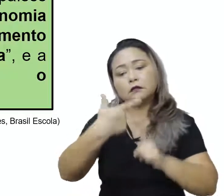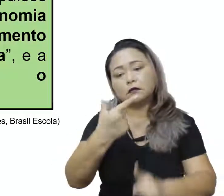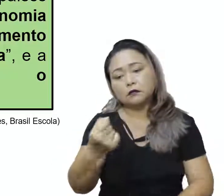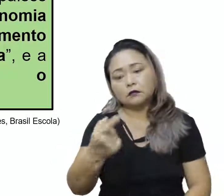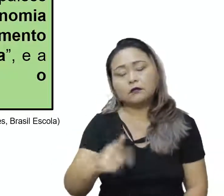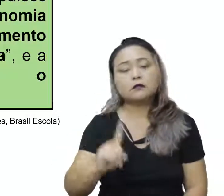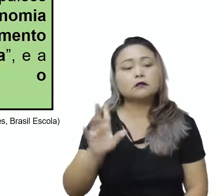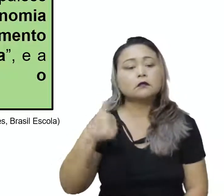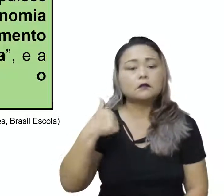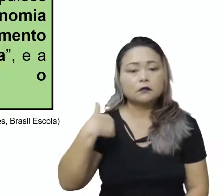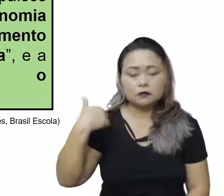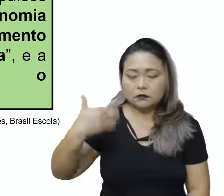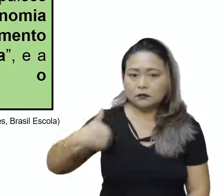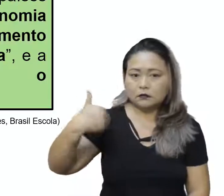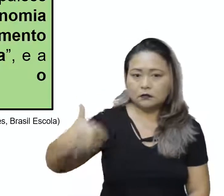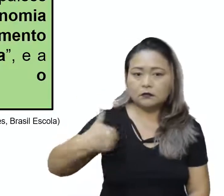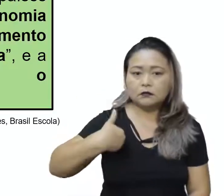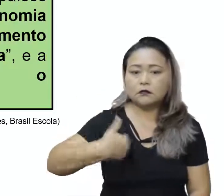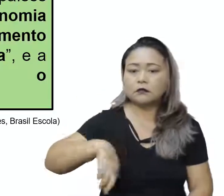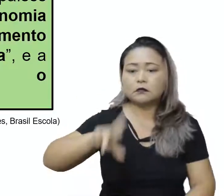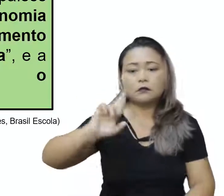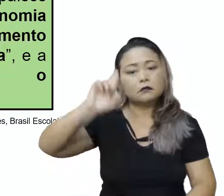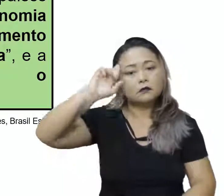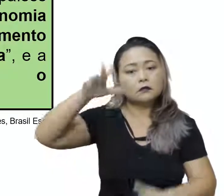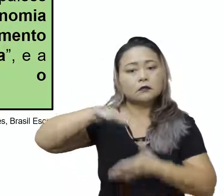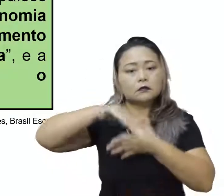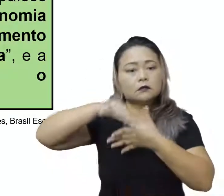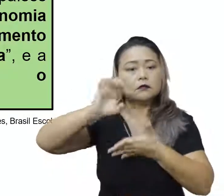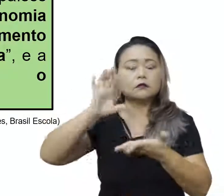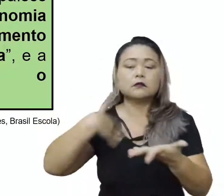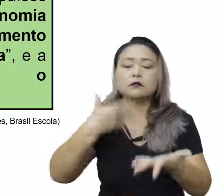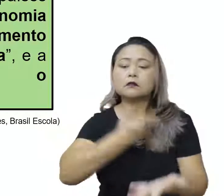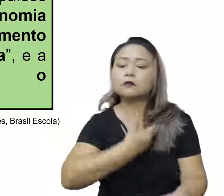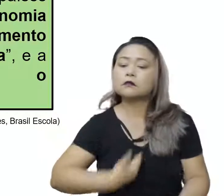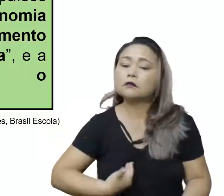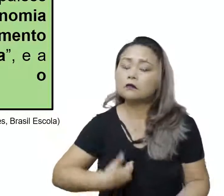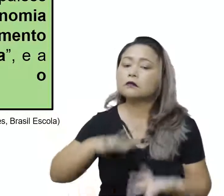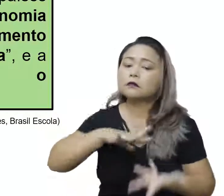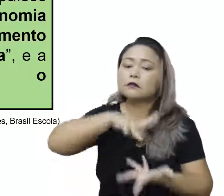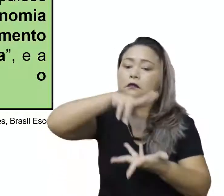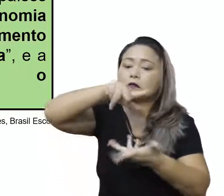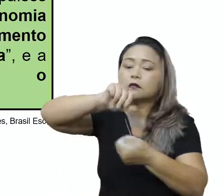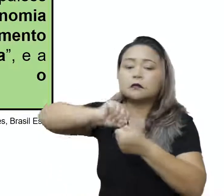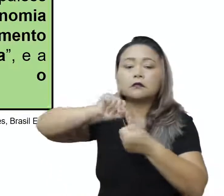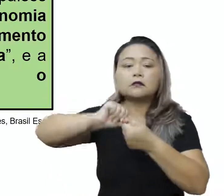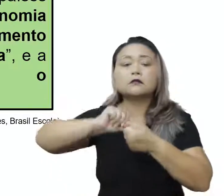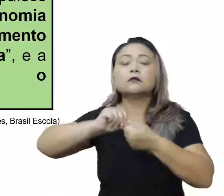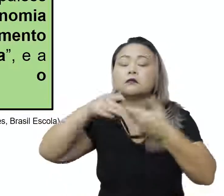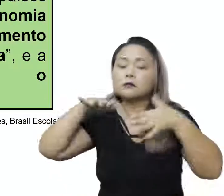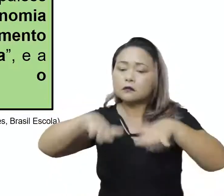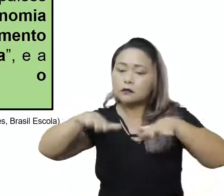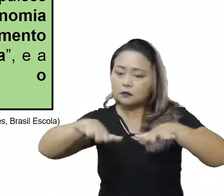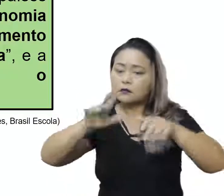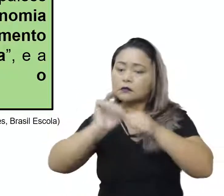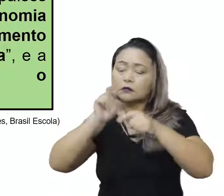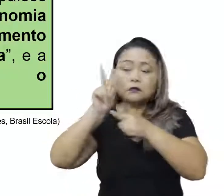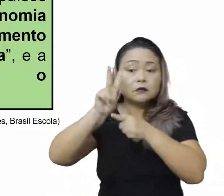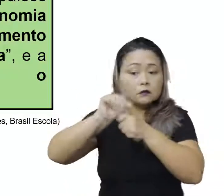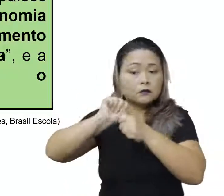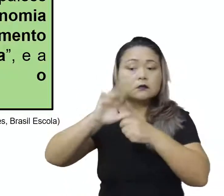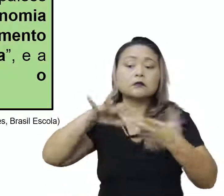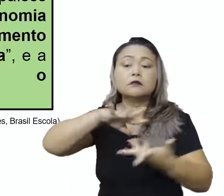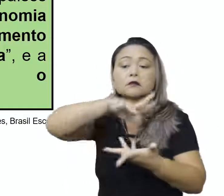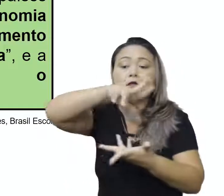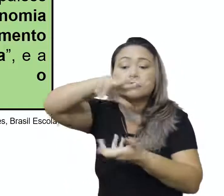esses dias, os chefes de Estado e de Governo do mundo inteiro, ativistas ambientais também do mundo inteiro,